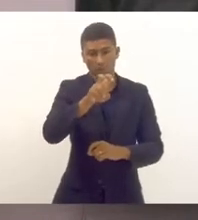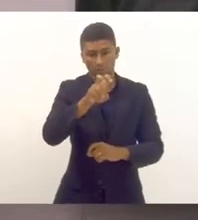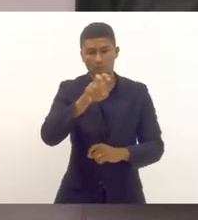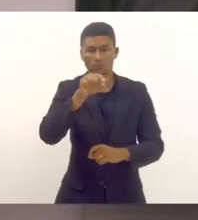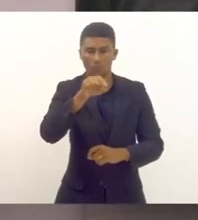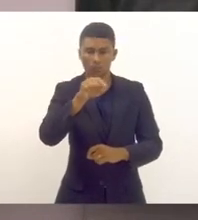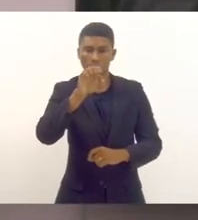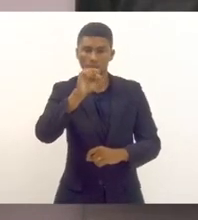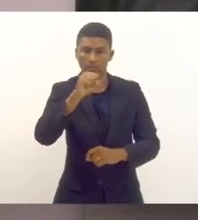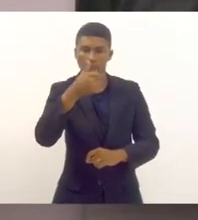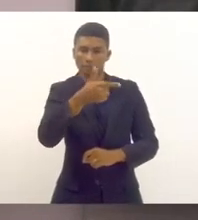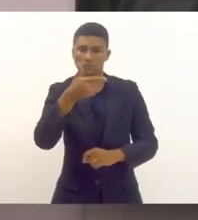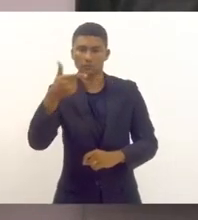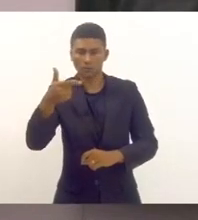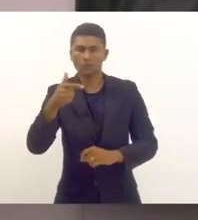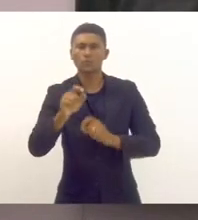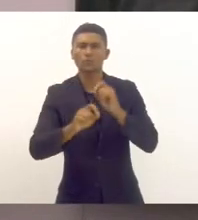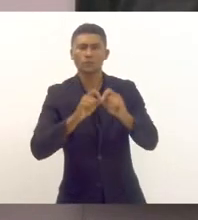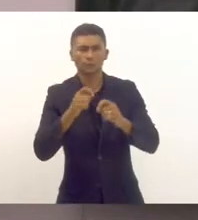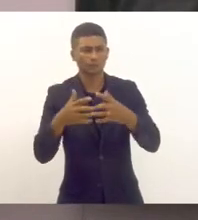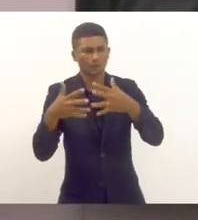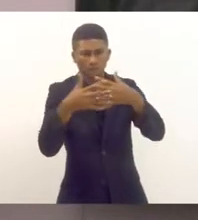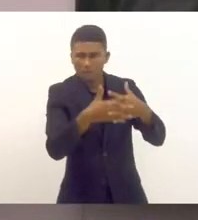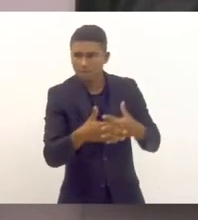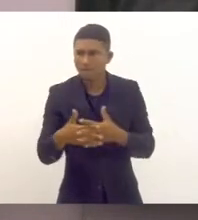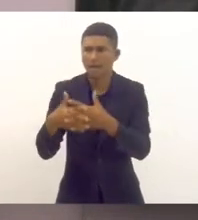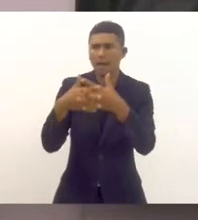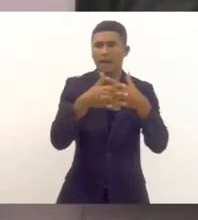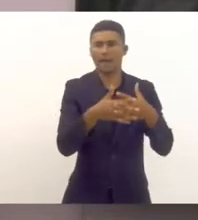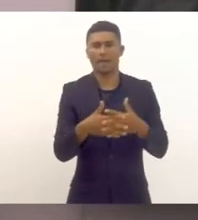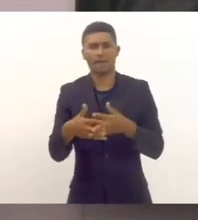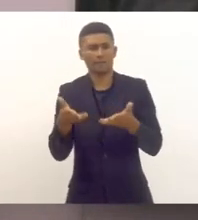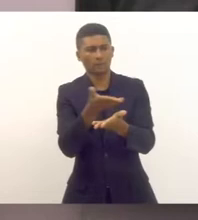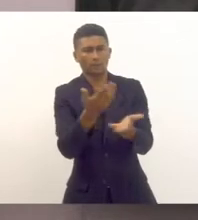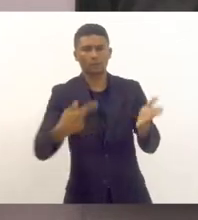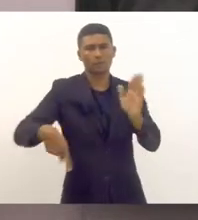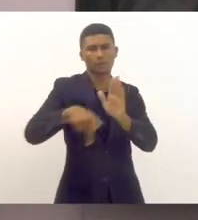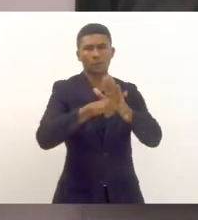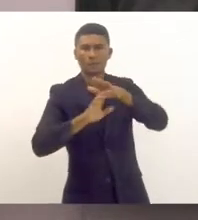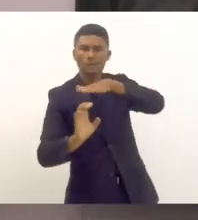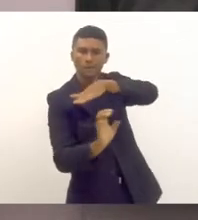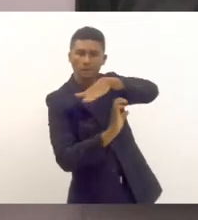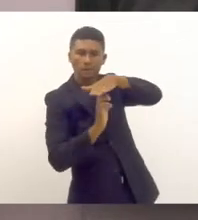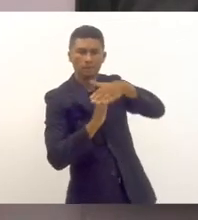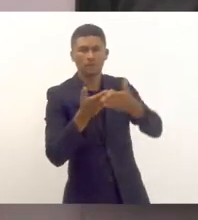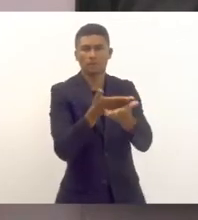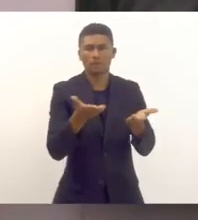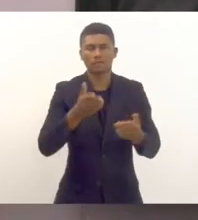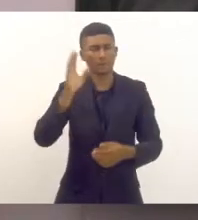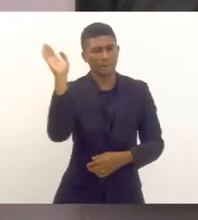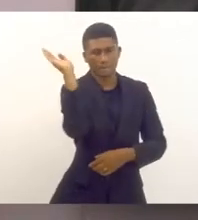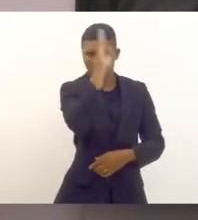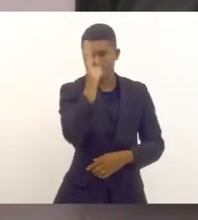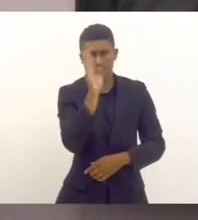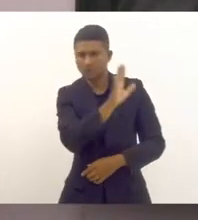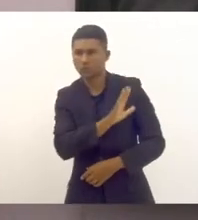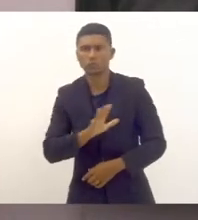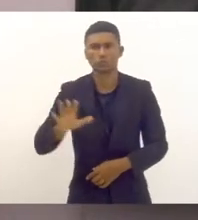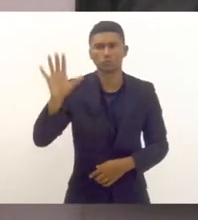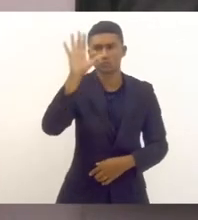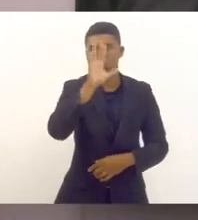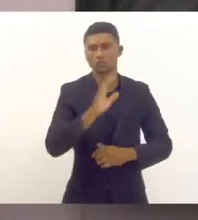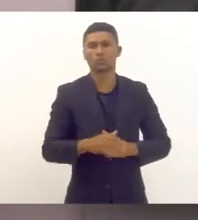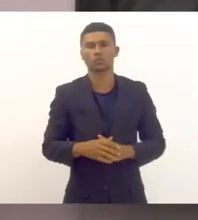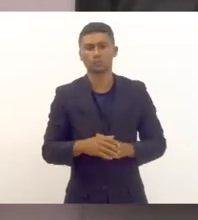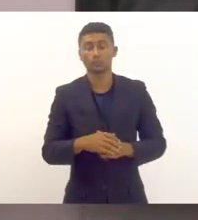25.822 atendimentos à frota de veículos frotistas, de empresas apenas, não autônomos, em todo o Brasil, todos os estados do Brasil.